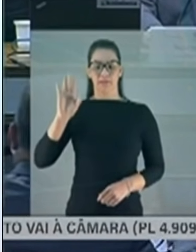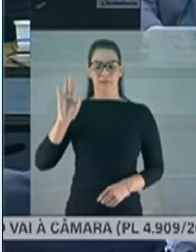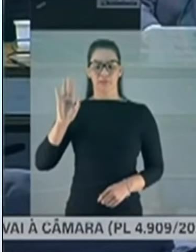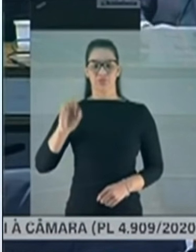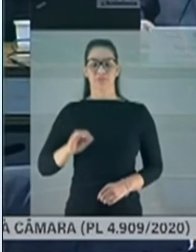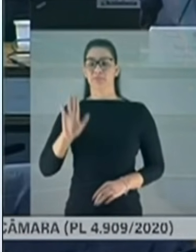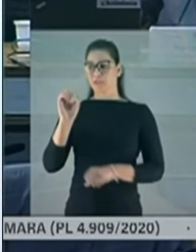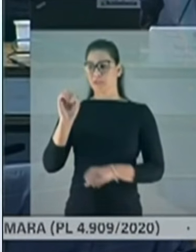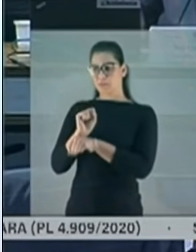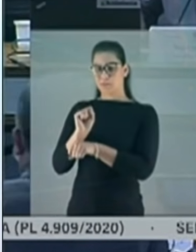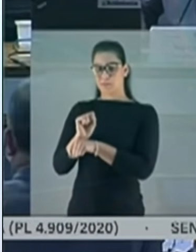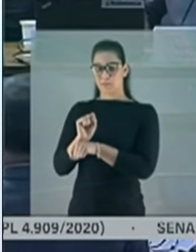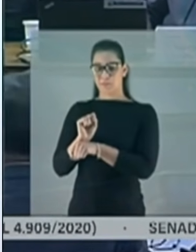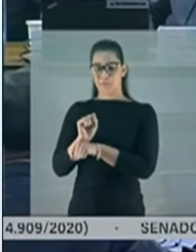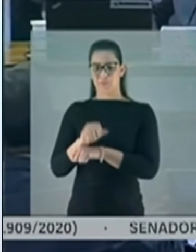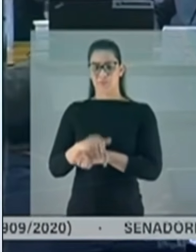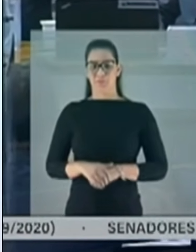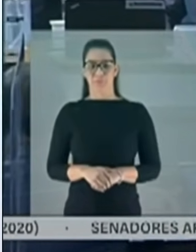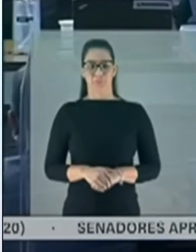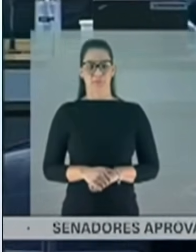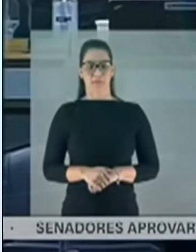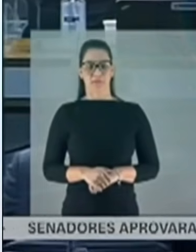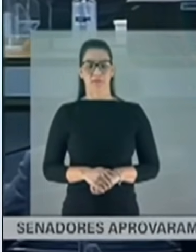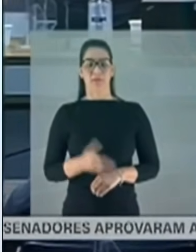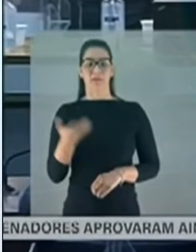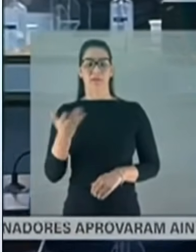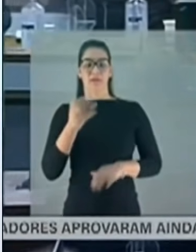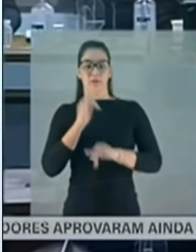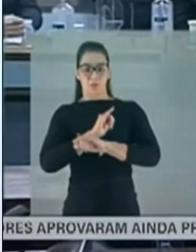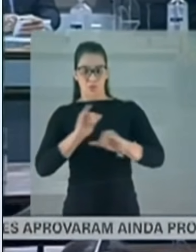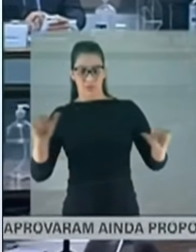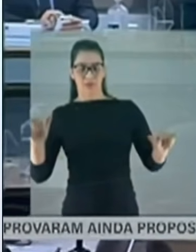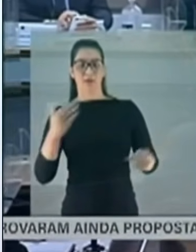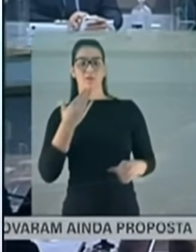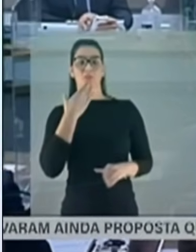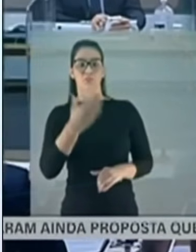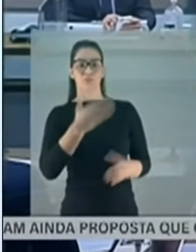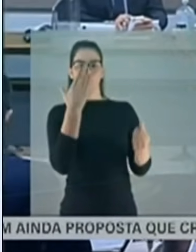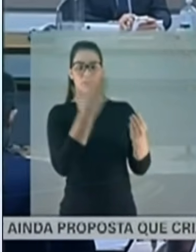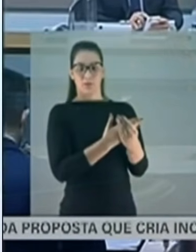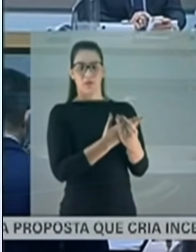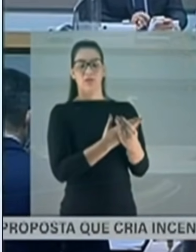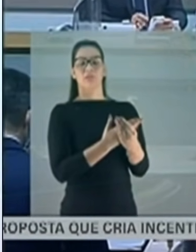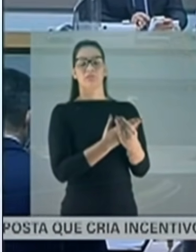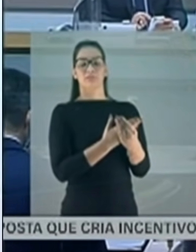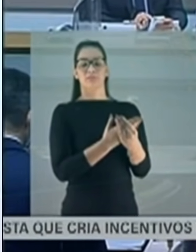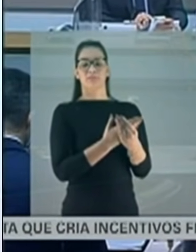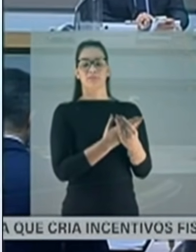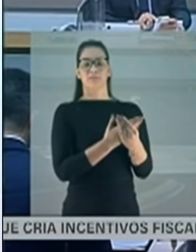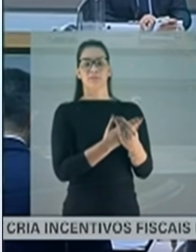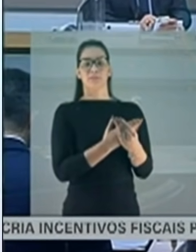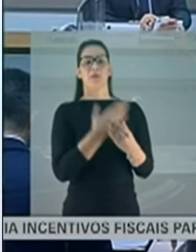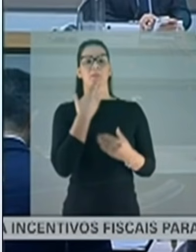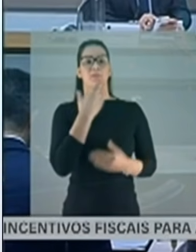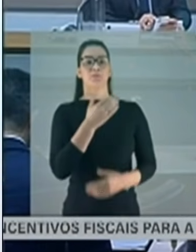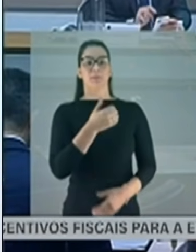um minutinho. Pois não. Fala, por favor. Não, presidente, só para comunicar a Vossa Excelência, entre os requerimentos protocolados, acabamos também de protocolar o